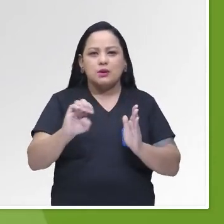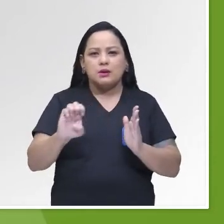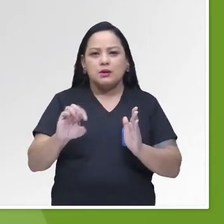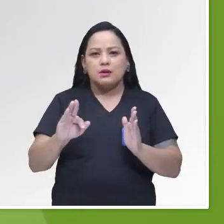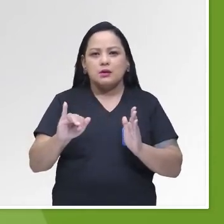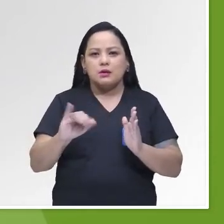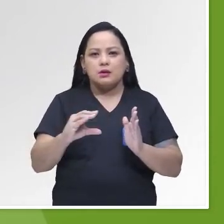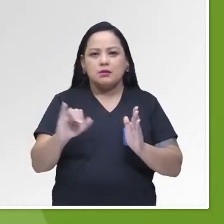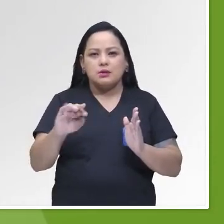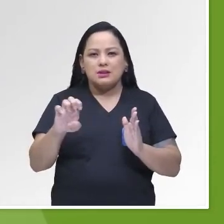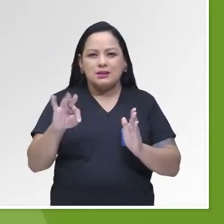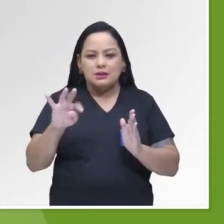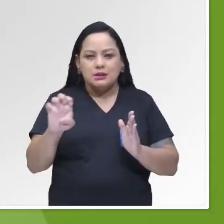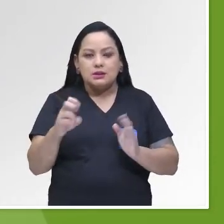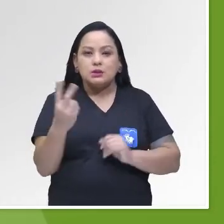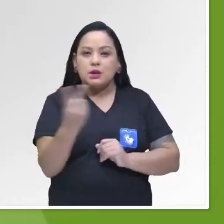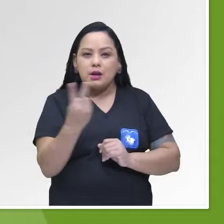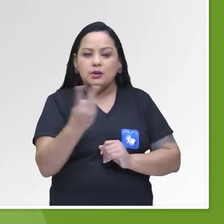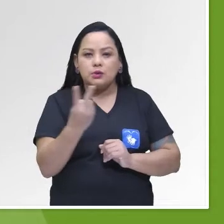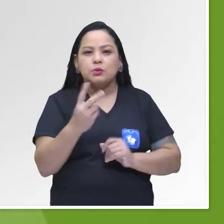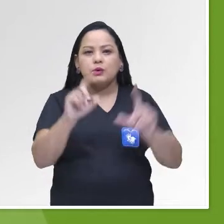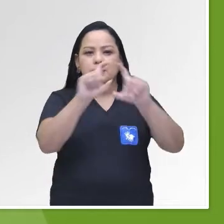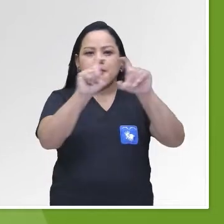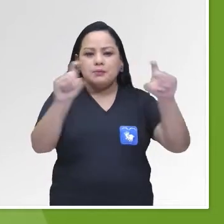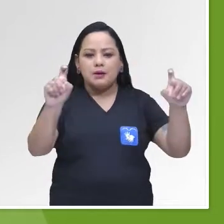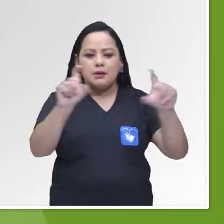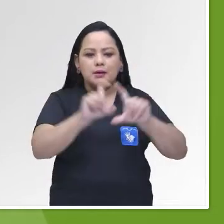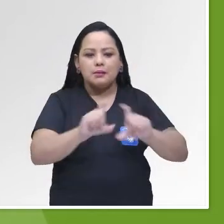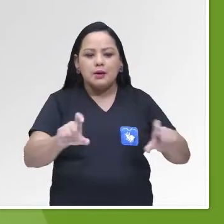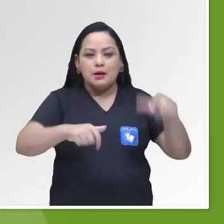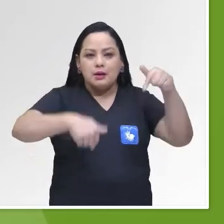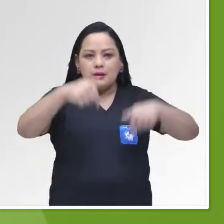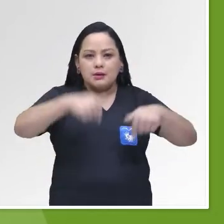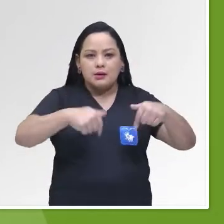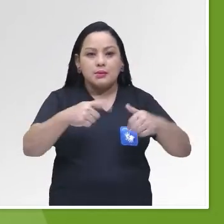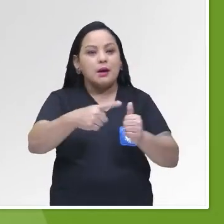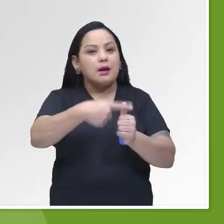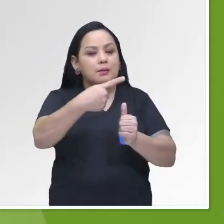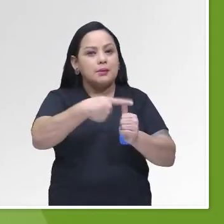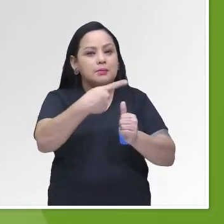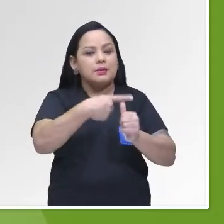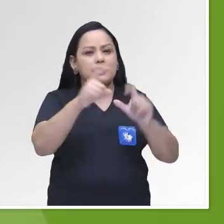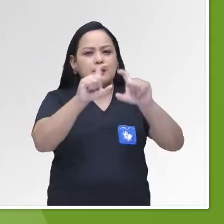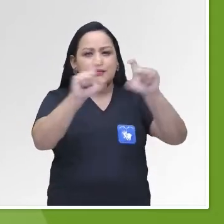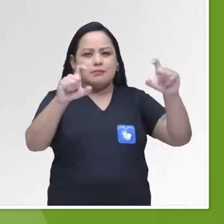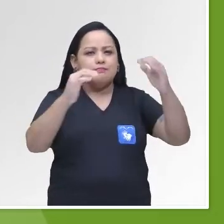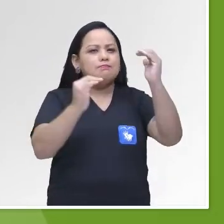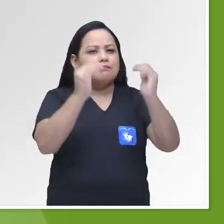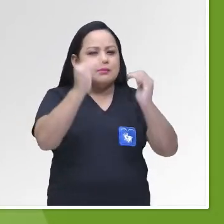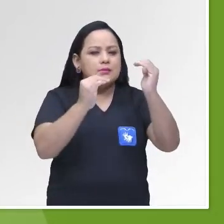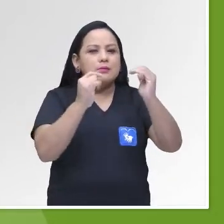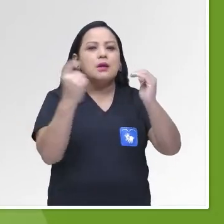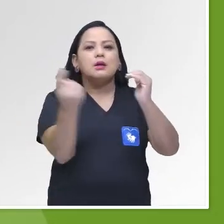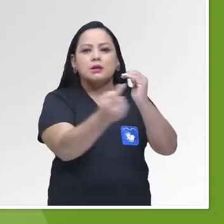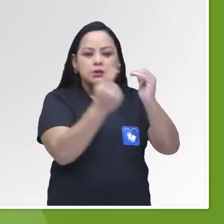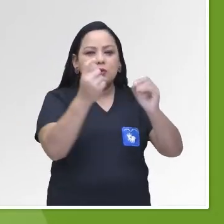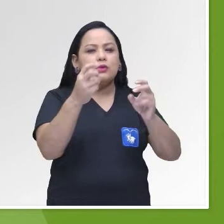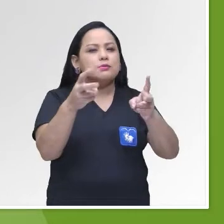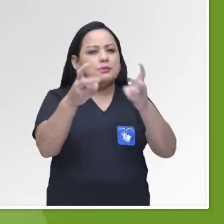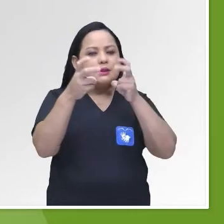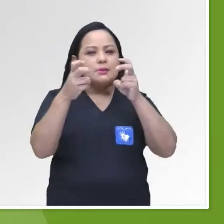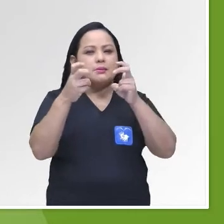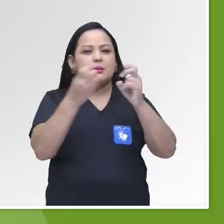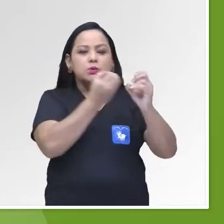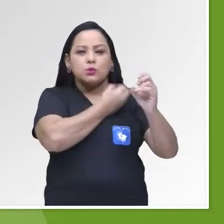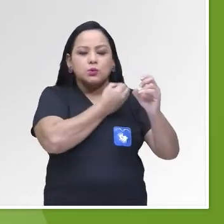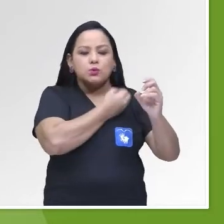2 equações químicas. A primeira estava balanceada e a gente percebeu que os